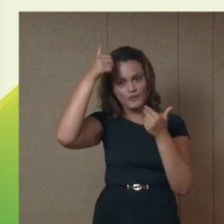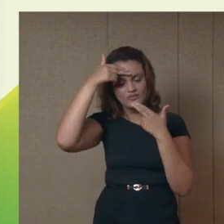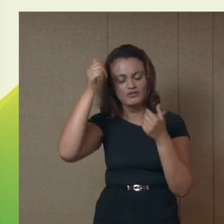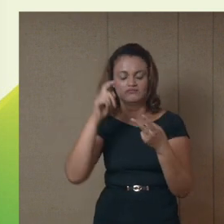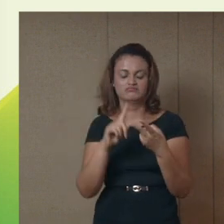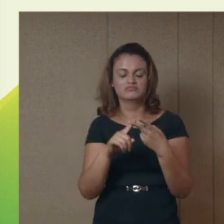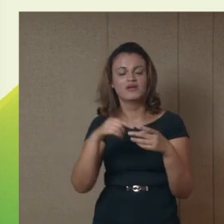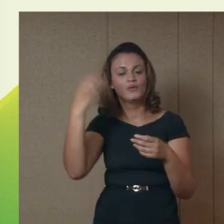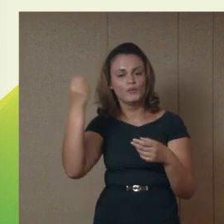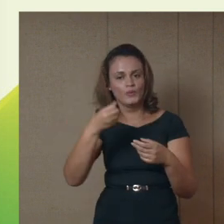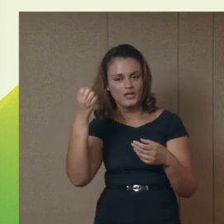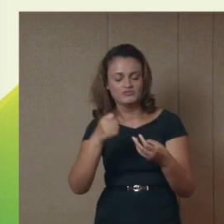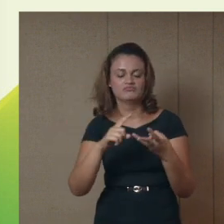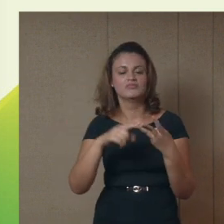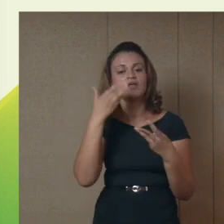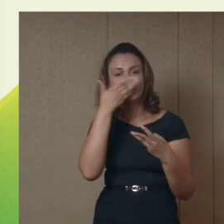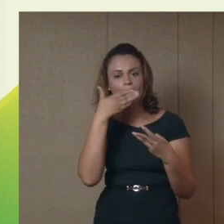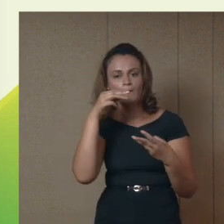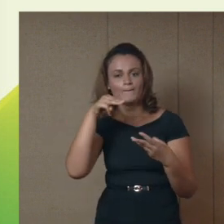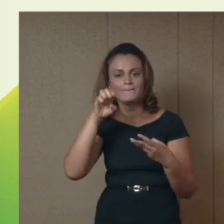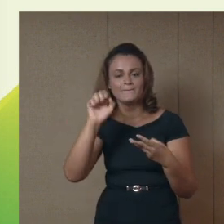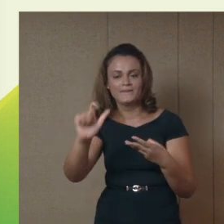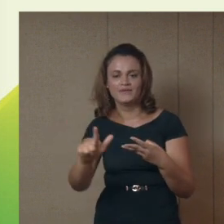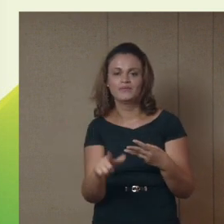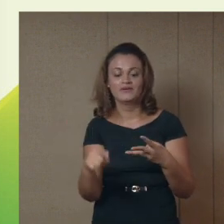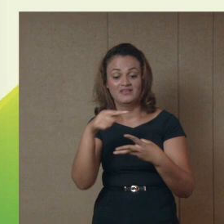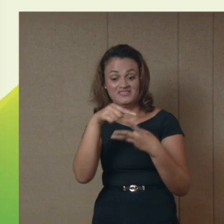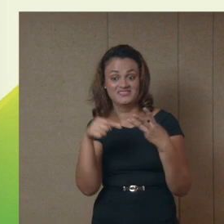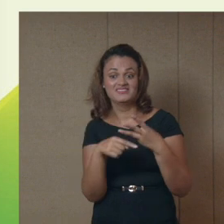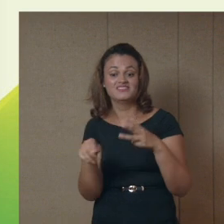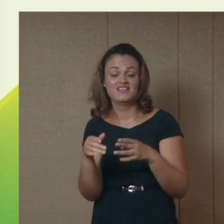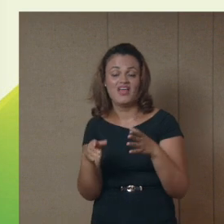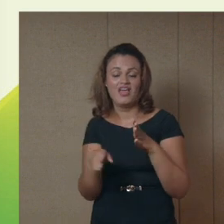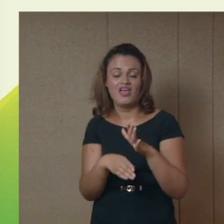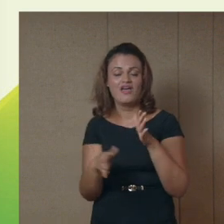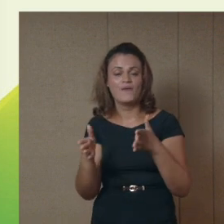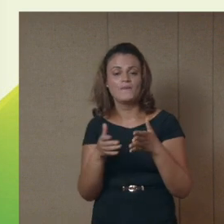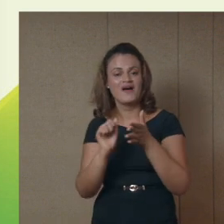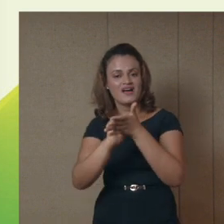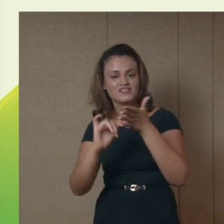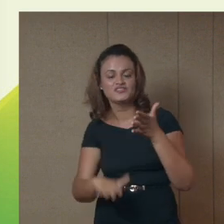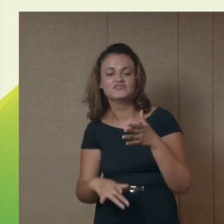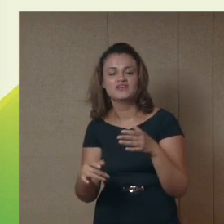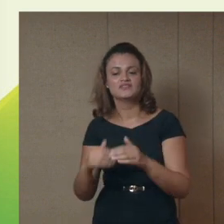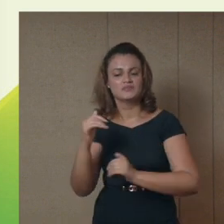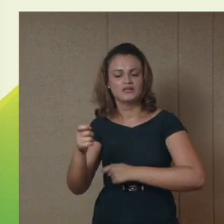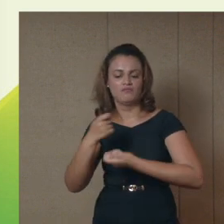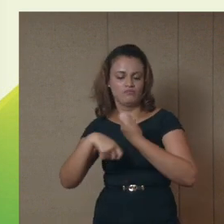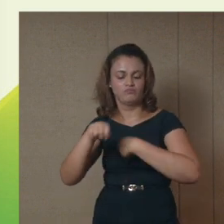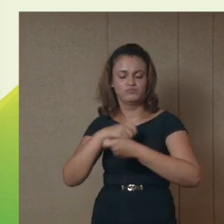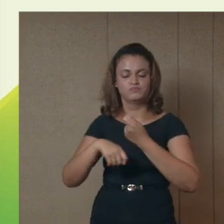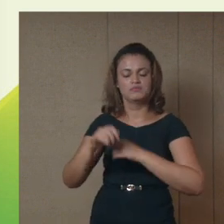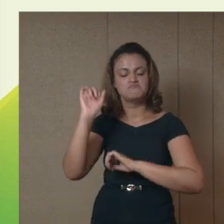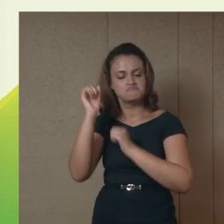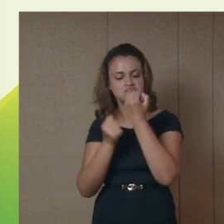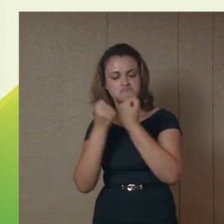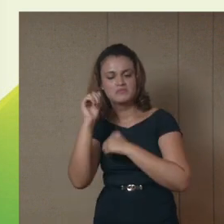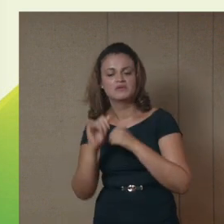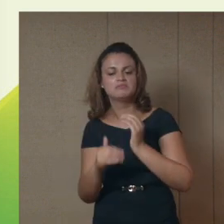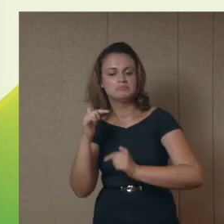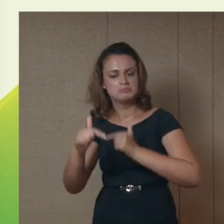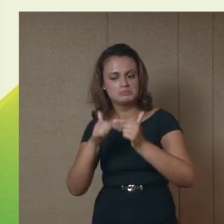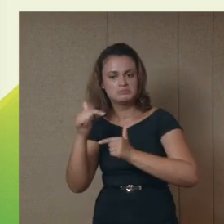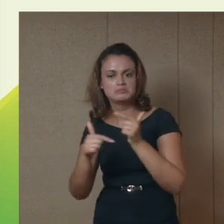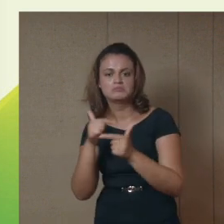mel que tenha é toda uma actividade e orçamento do ministério para que essas cadeias produtivas sejam